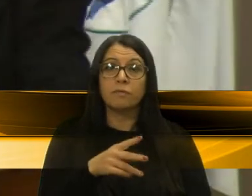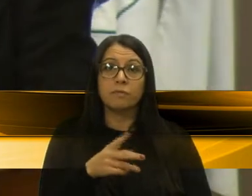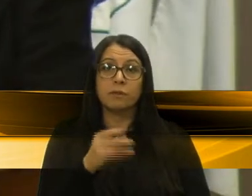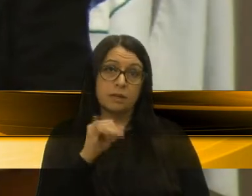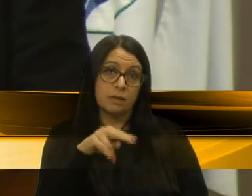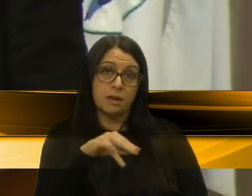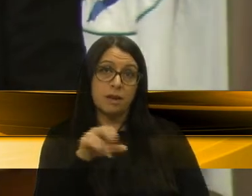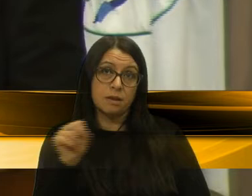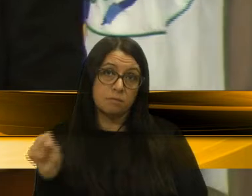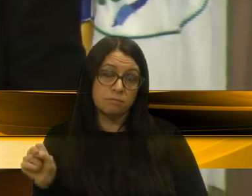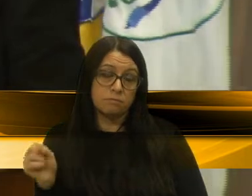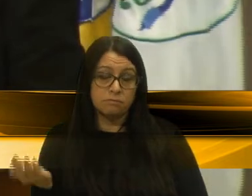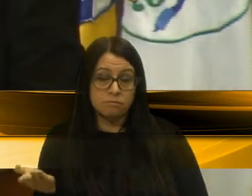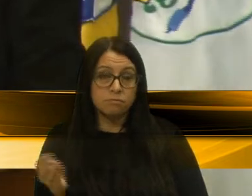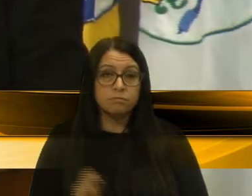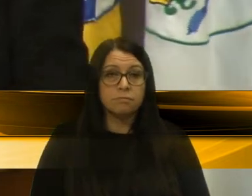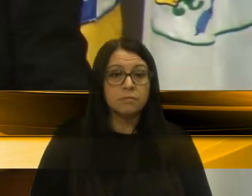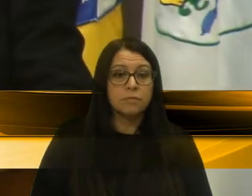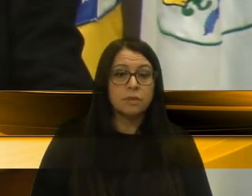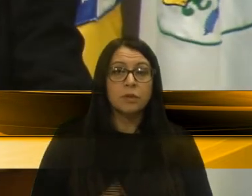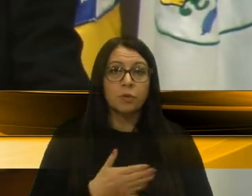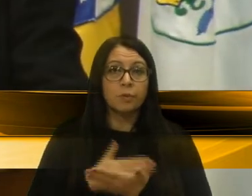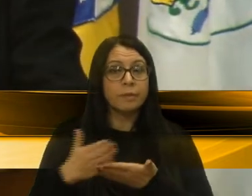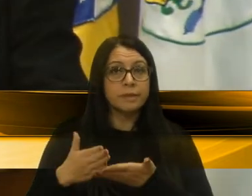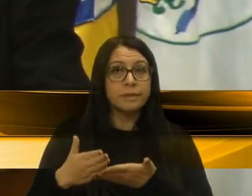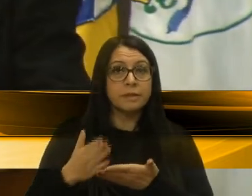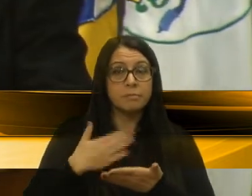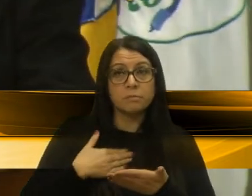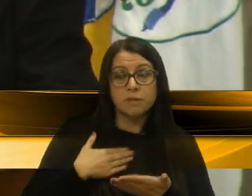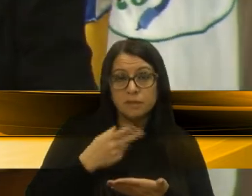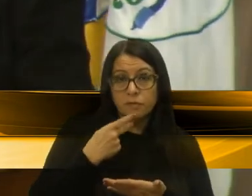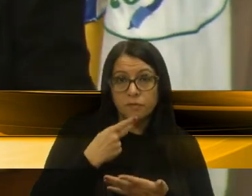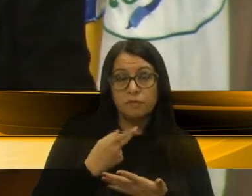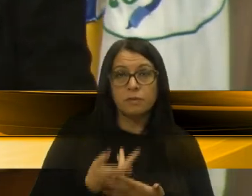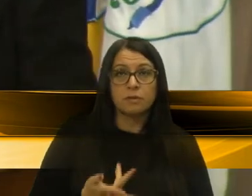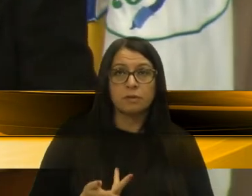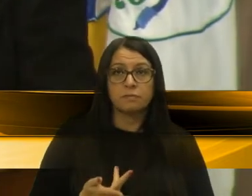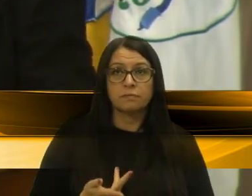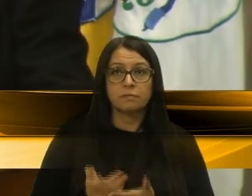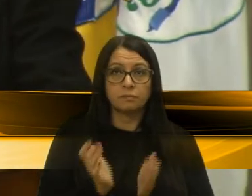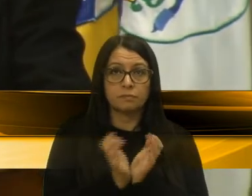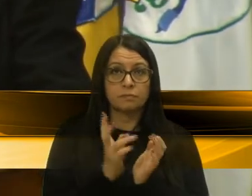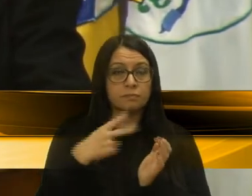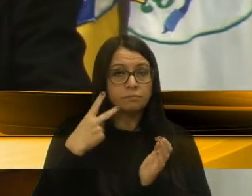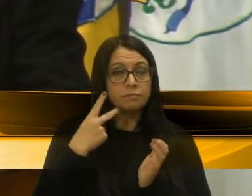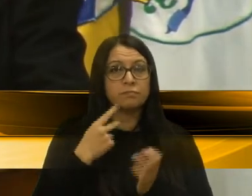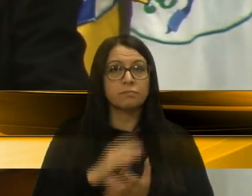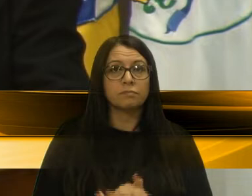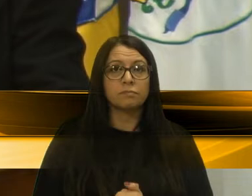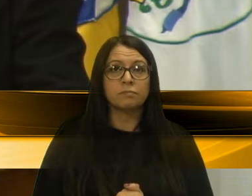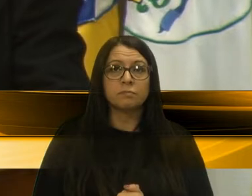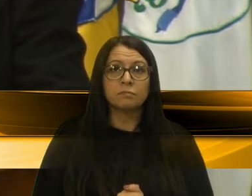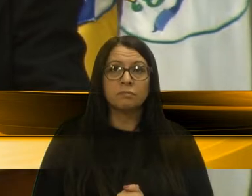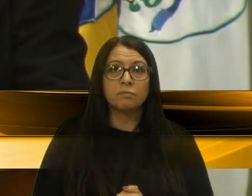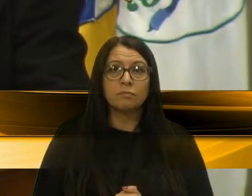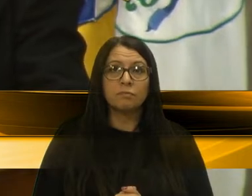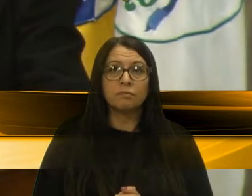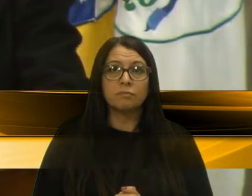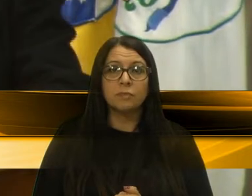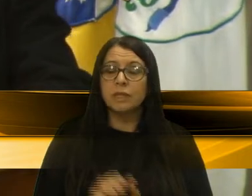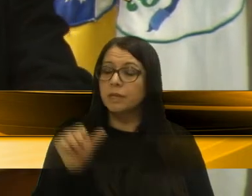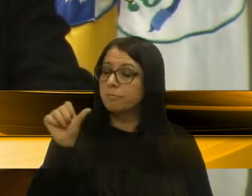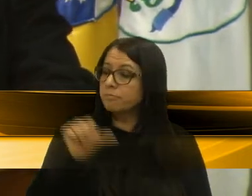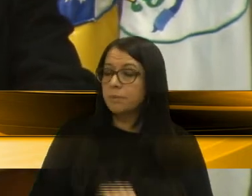né? E eu começaria essa minha fala, colegas vereadores, dizendo que isso é a